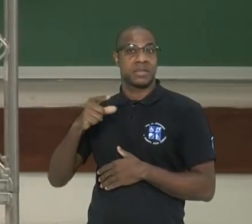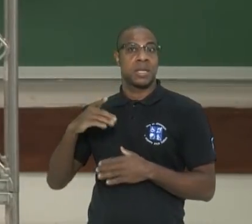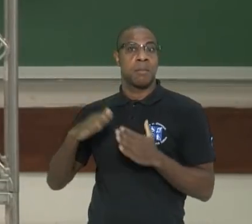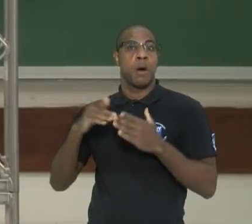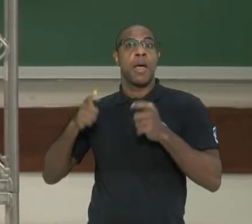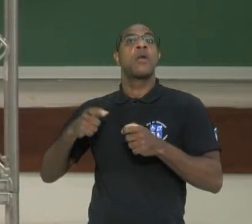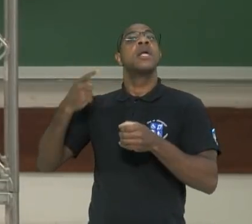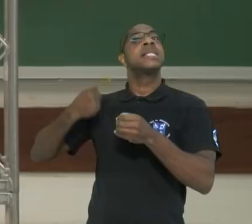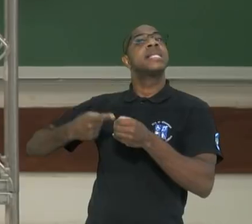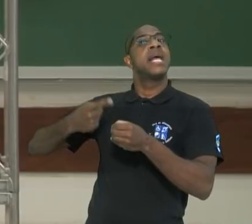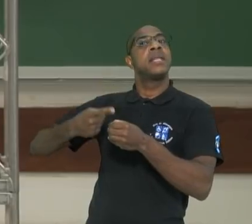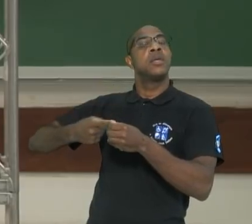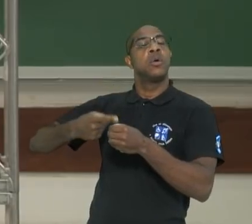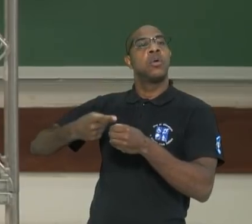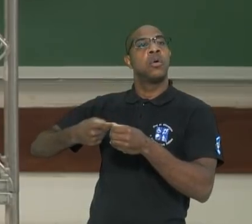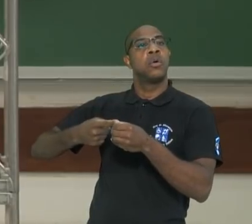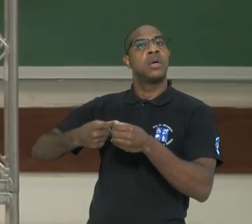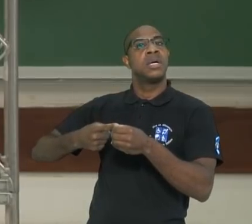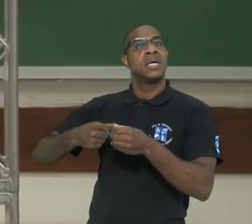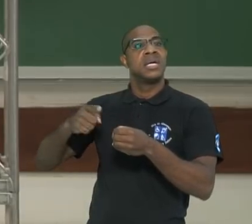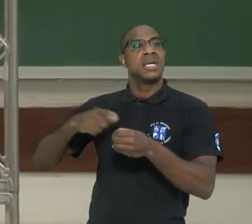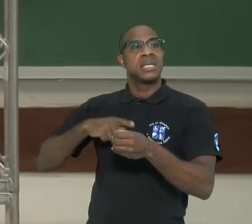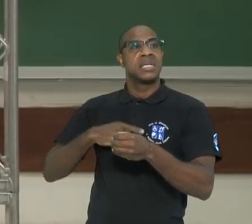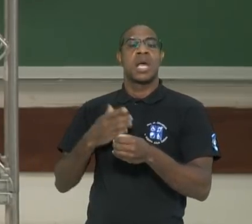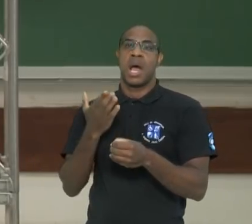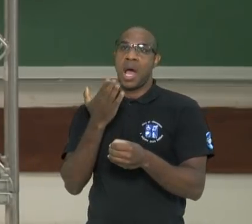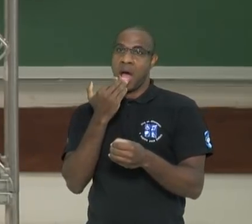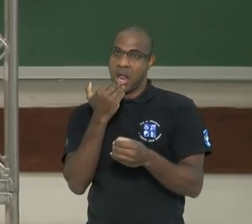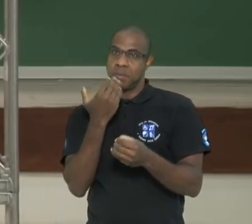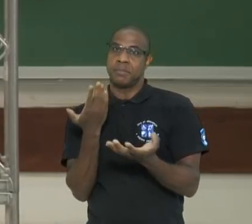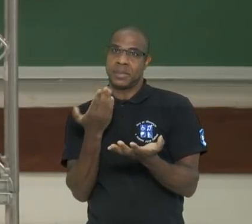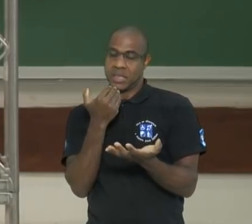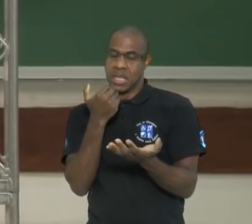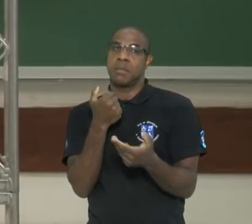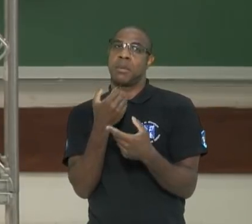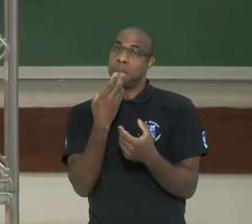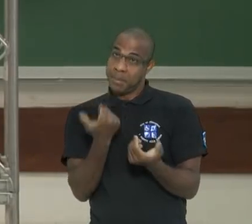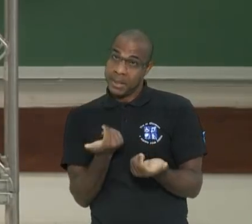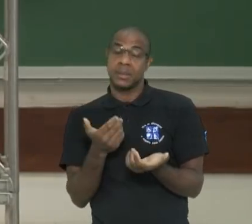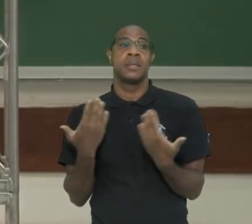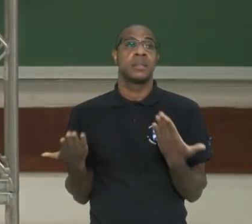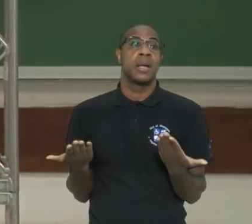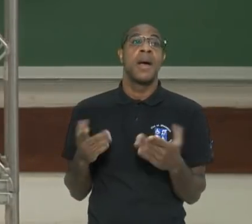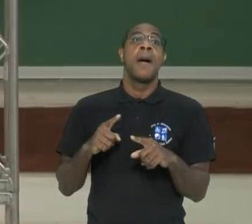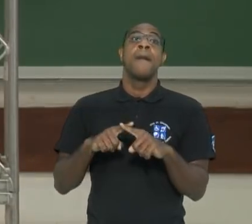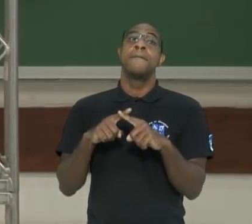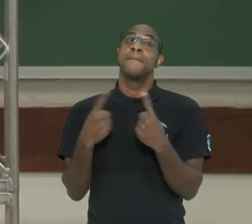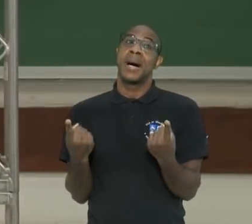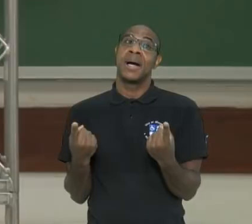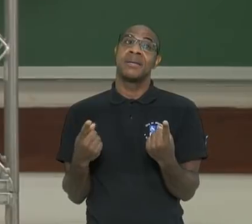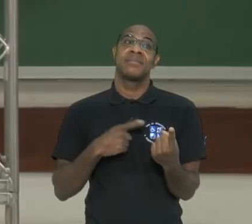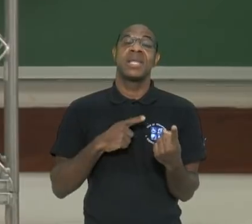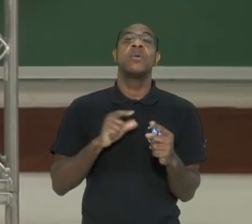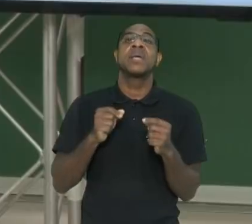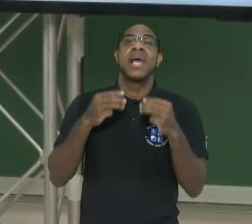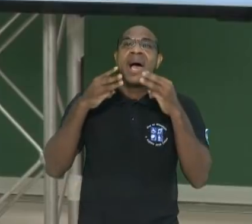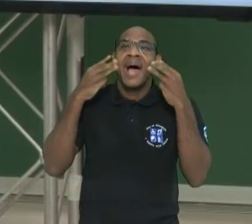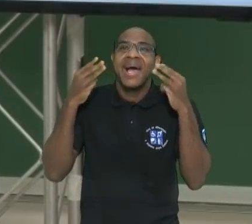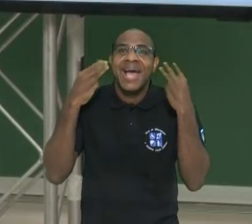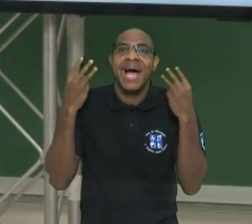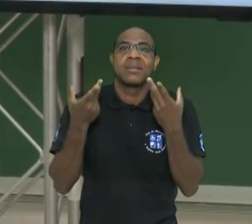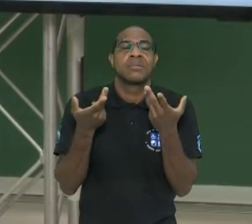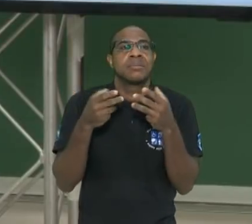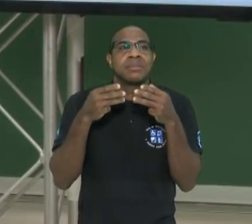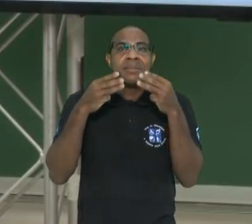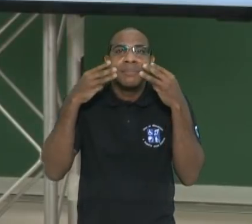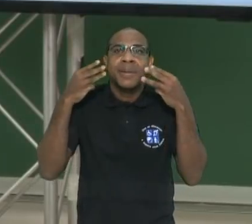interior e que se alimenta muito melhor do que as pessoas que moram na cidade, inclusive, mas que tem a sua criação de porco, sua criação